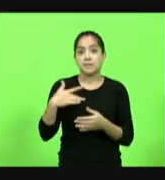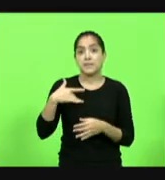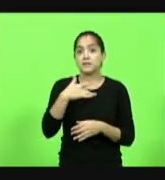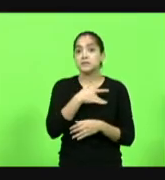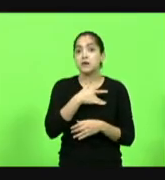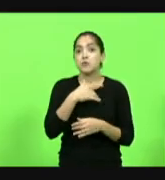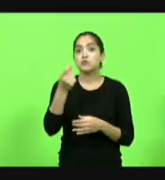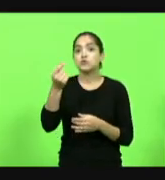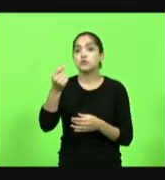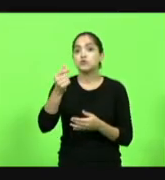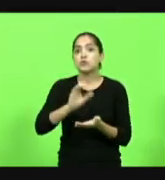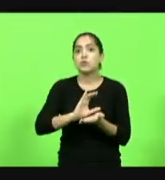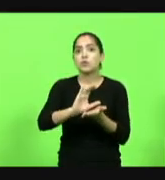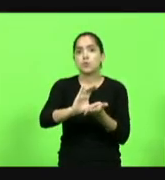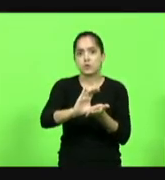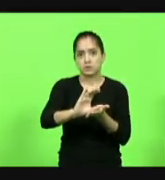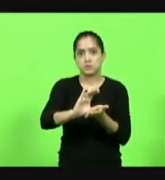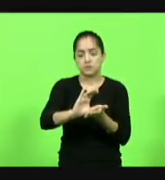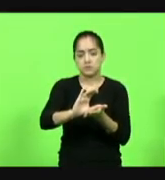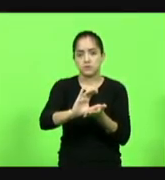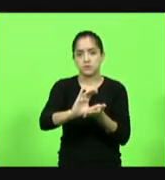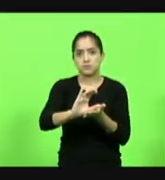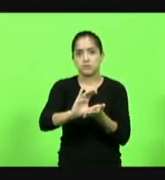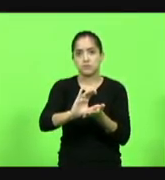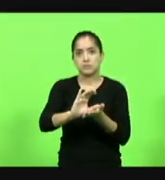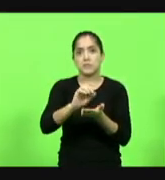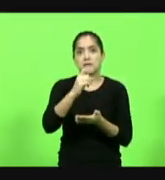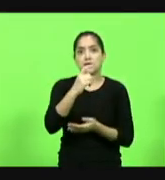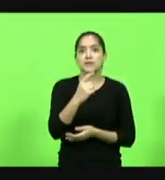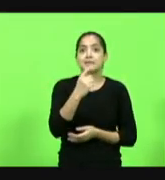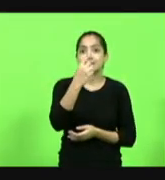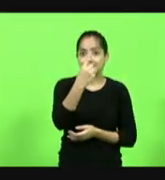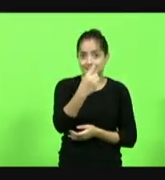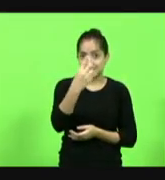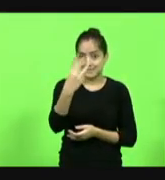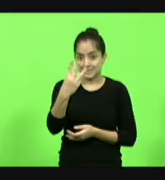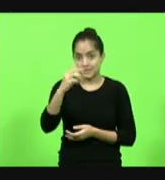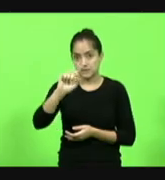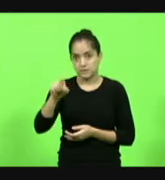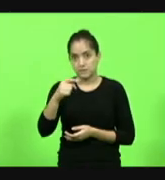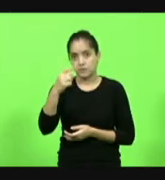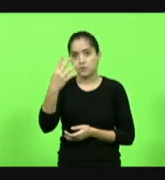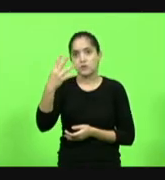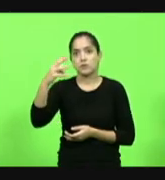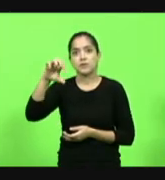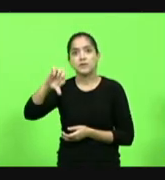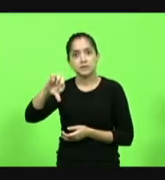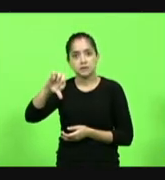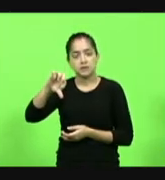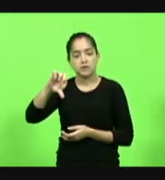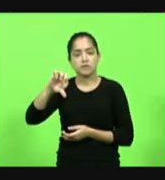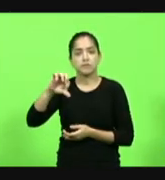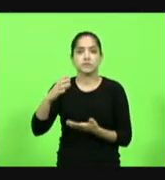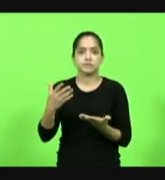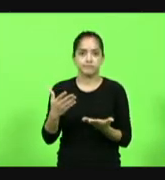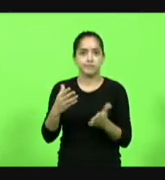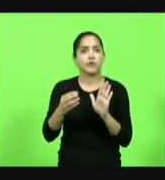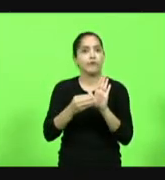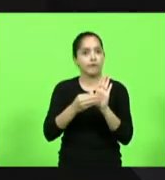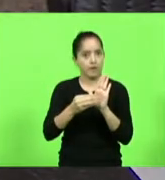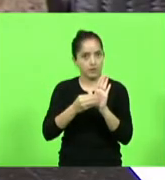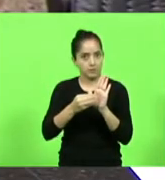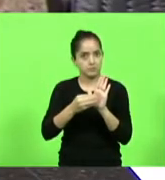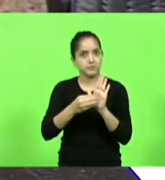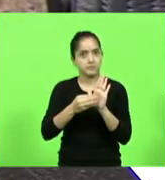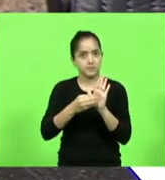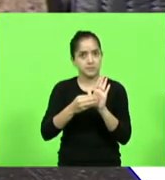saúde, num ano de corona crise, foi 13,49. Ou seja, falta muito dinheiro aí, né?